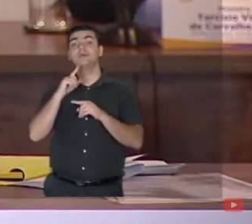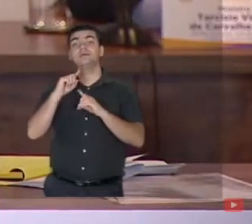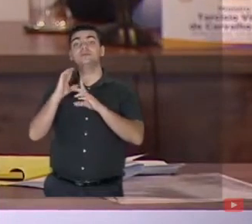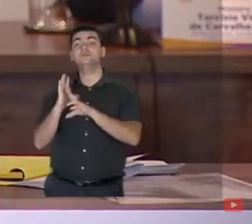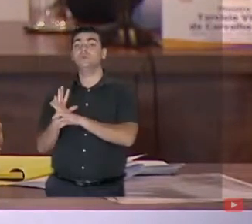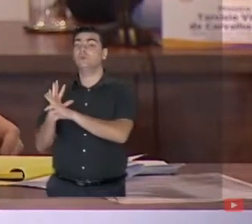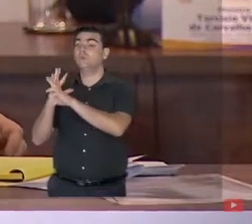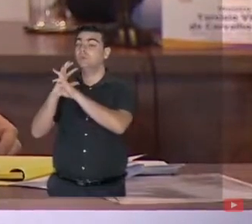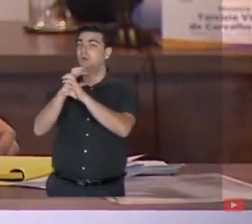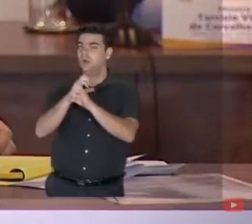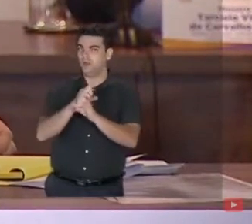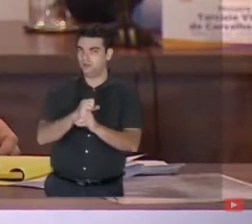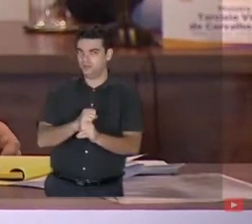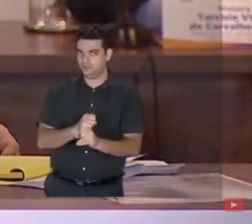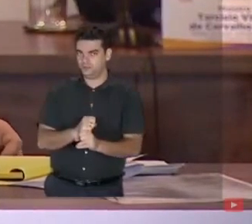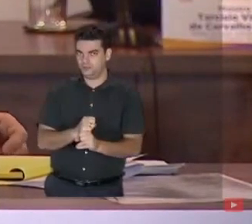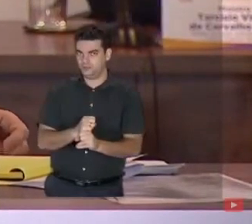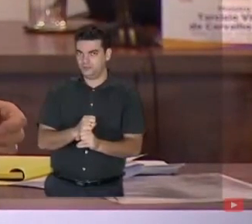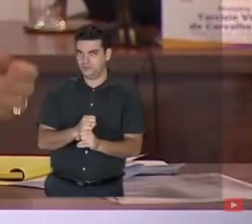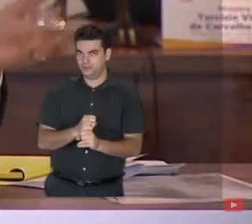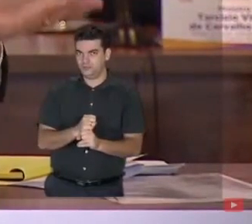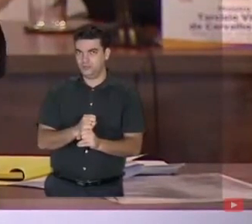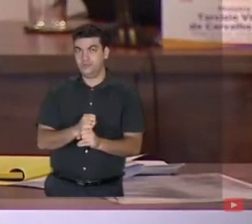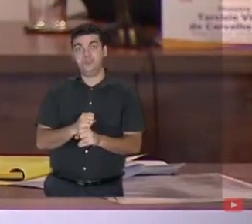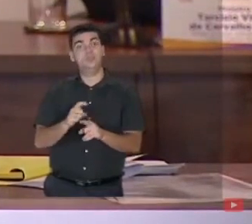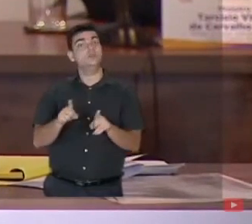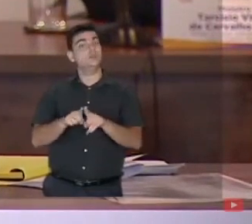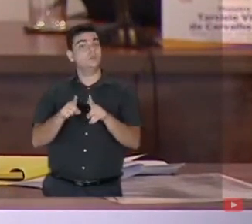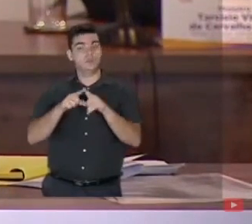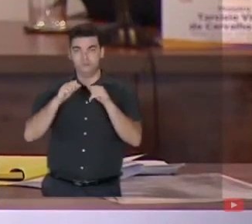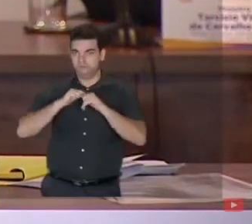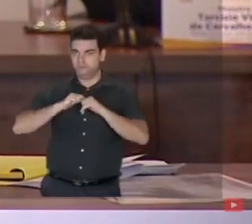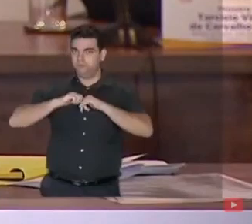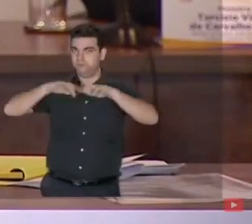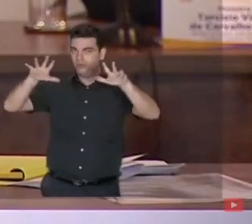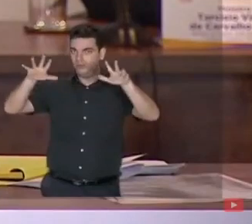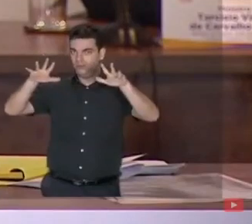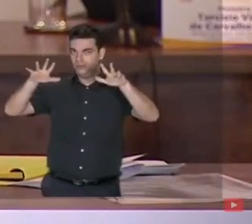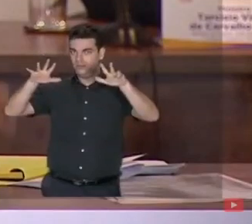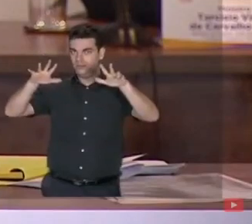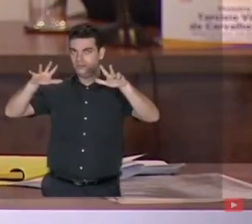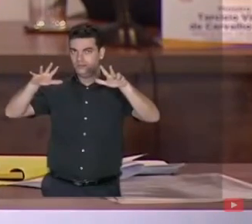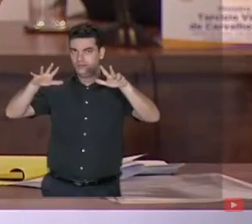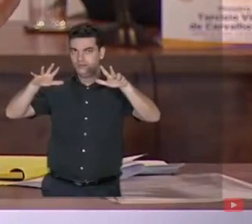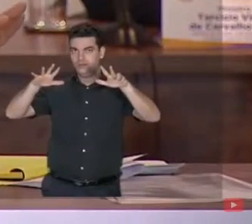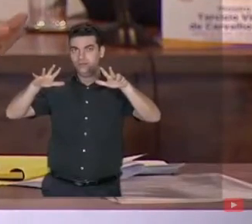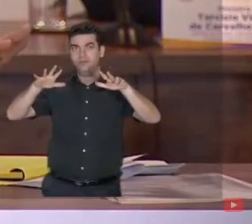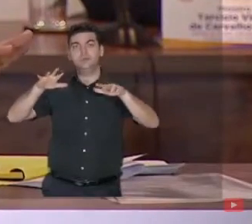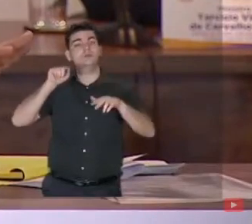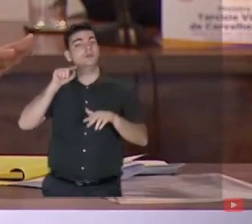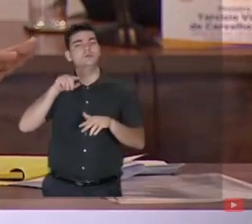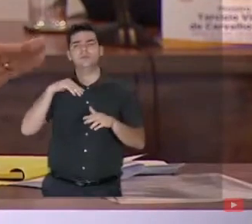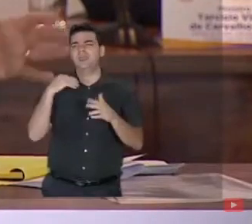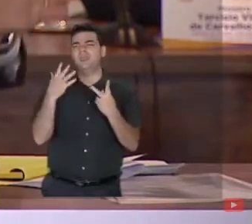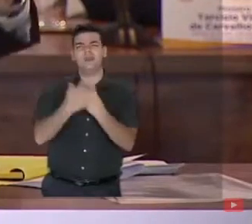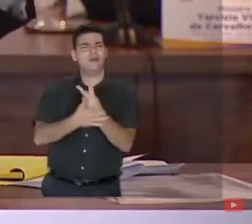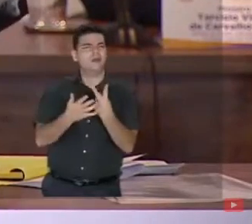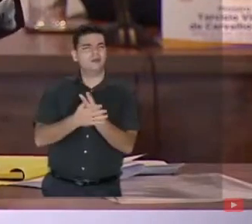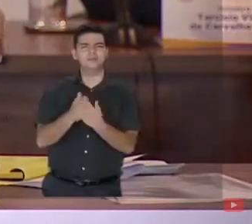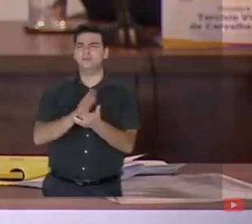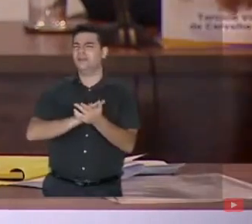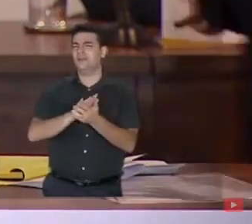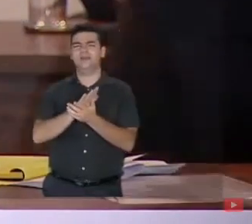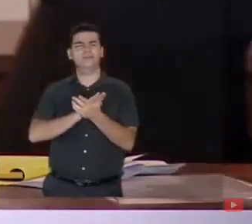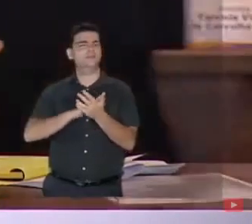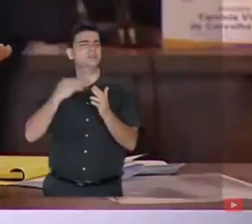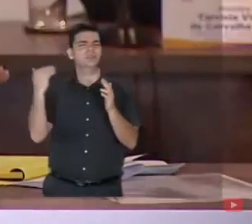totalização e, posteriormente, de divulgação, um pouco uma coisa acarretando a outra. Não houve nada de errado em São